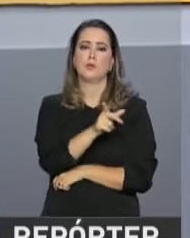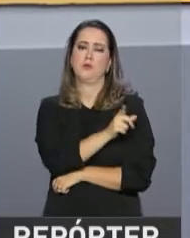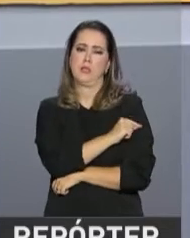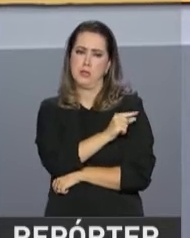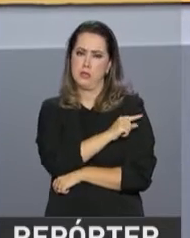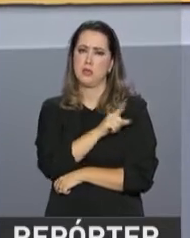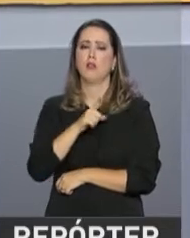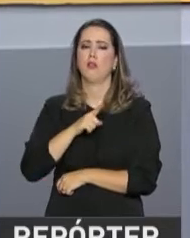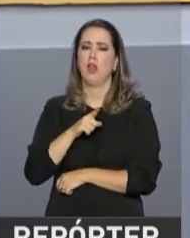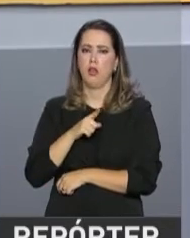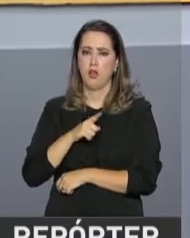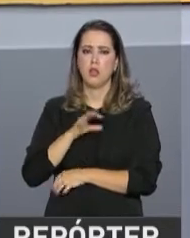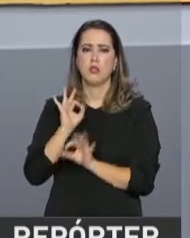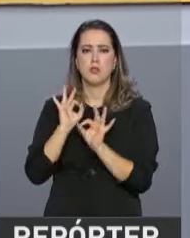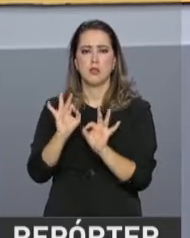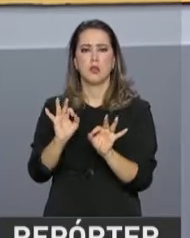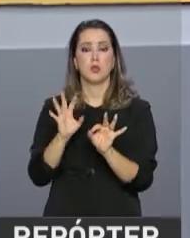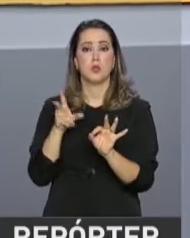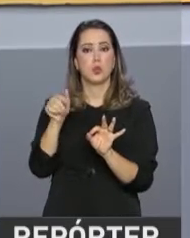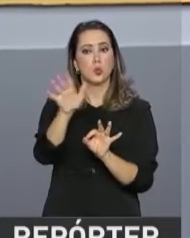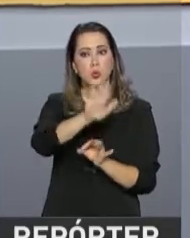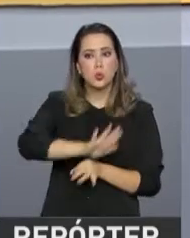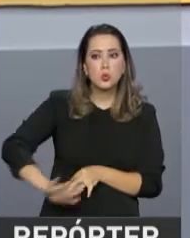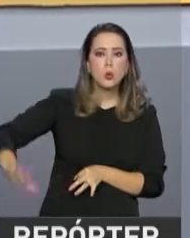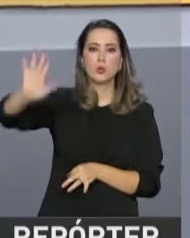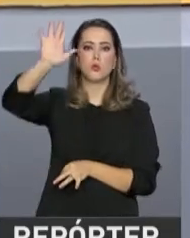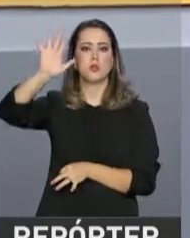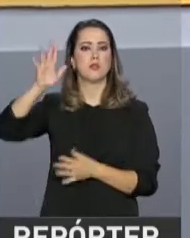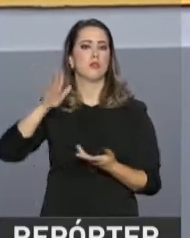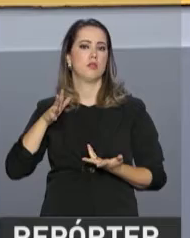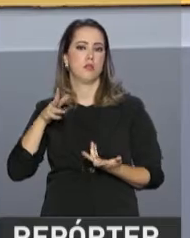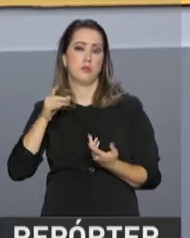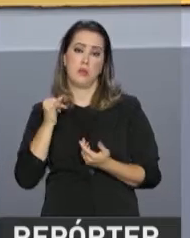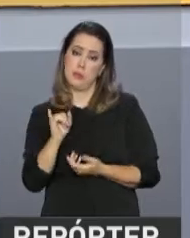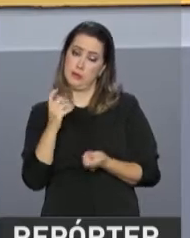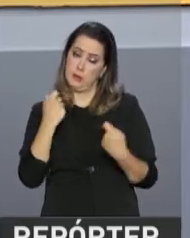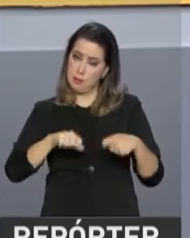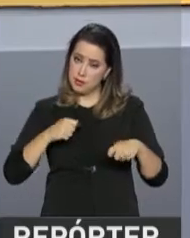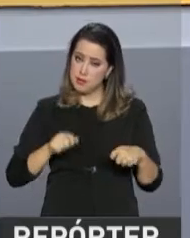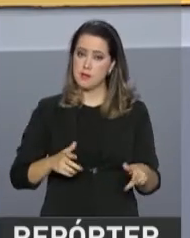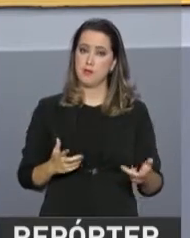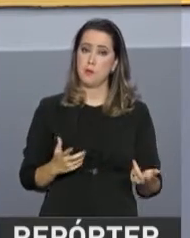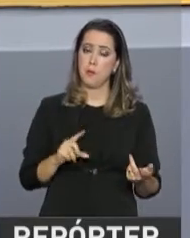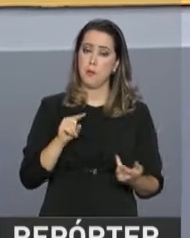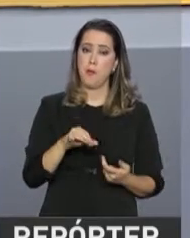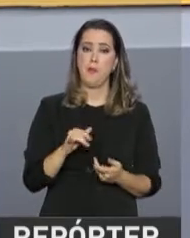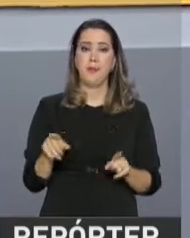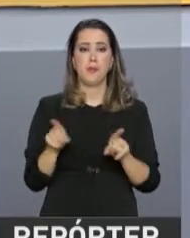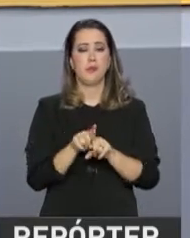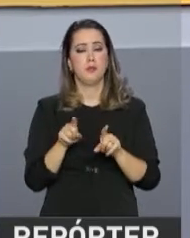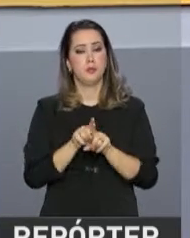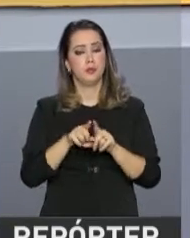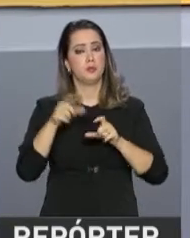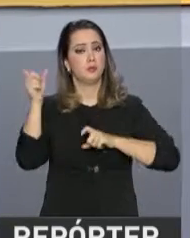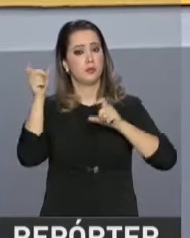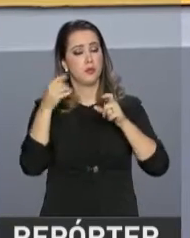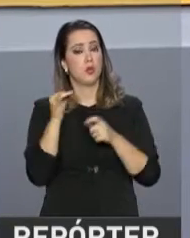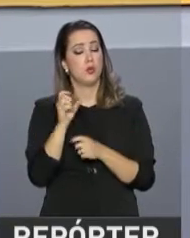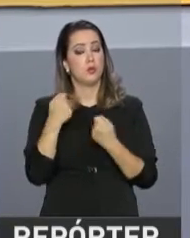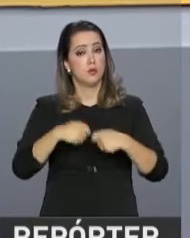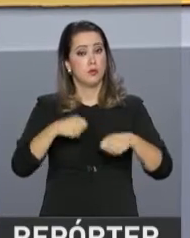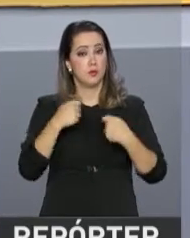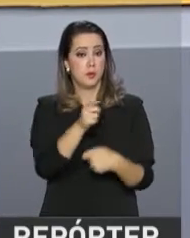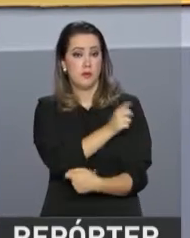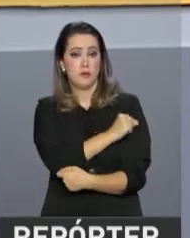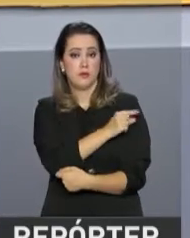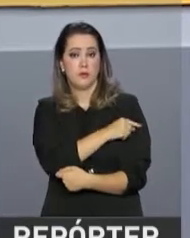de vacina é suficiente para imunizar toda a população brasileira caso seja necessário e ricardo barros alertou que só deve tomar a vacina